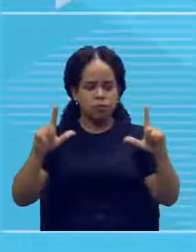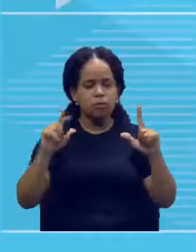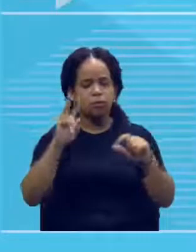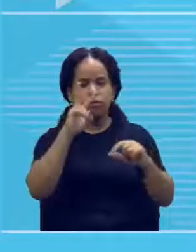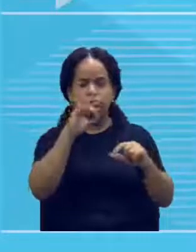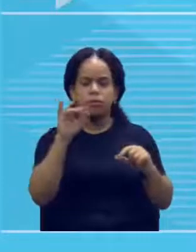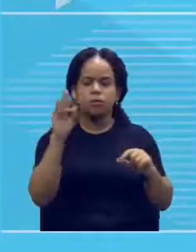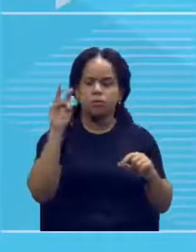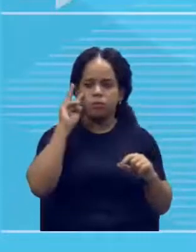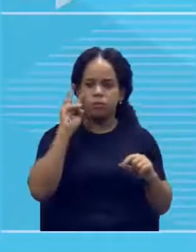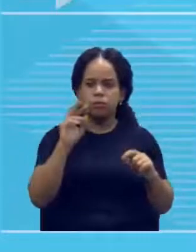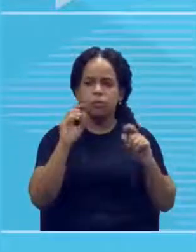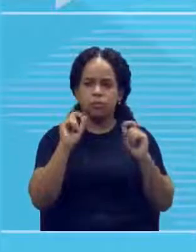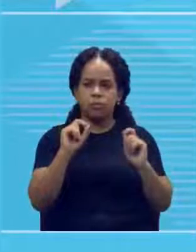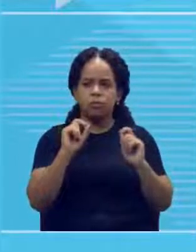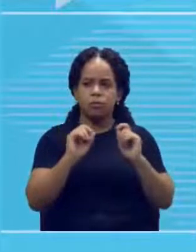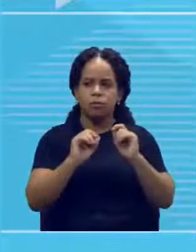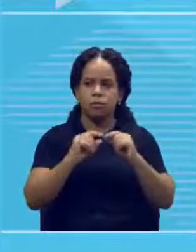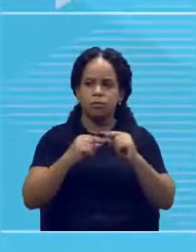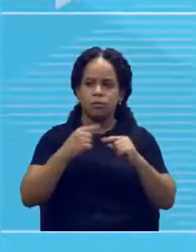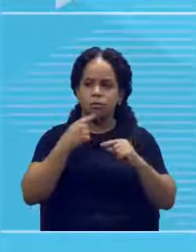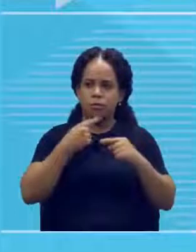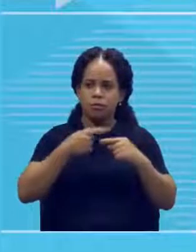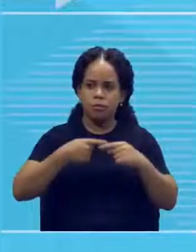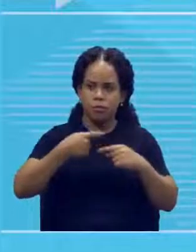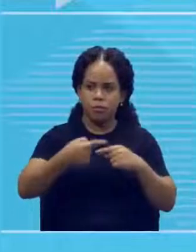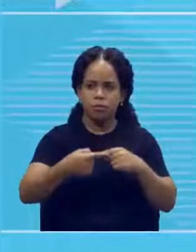um pouquinho sobre